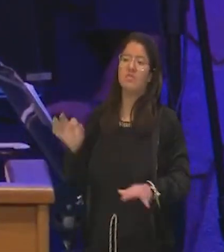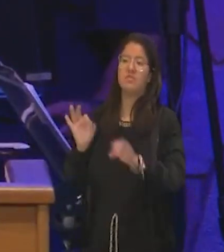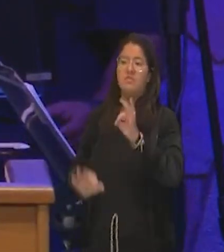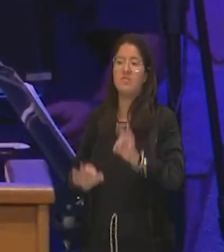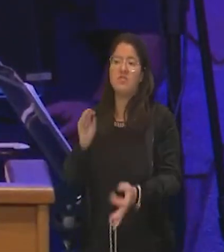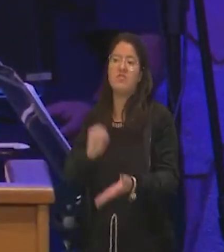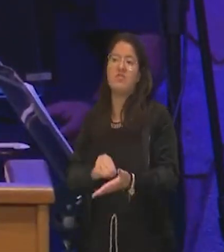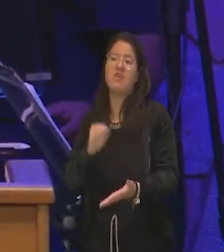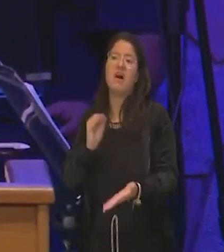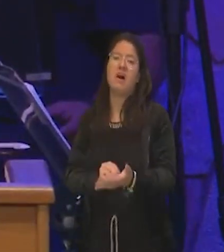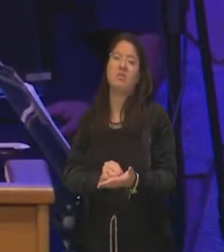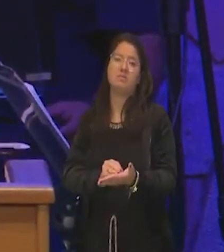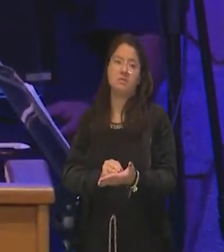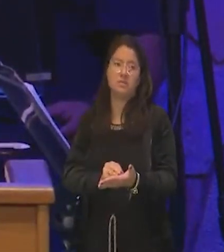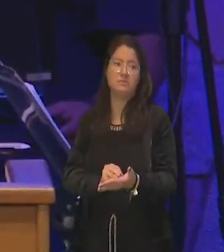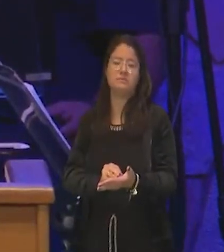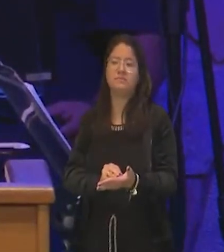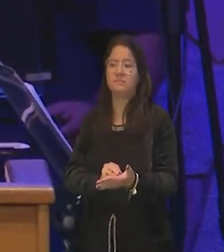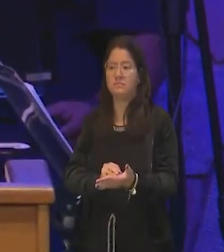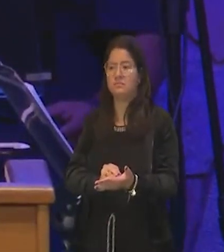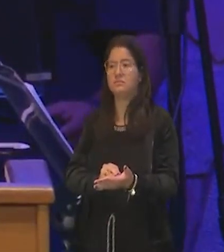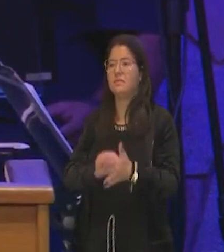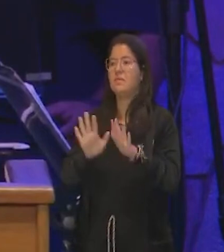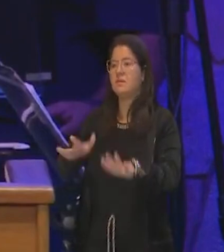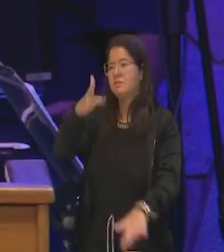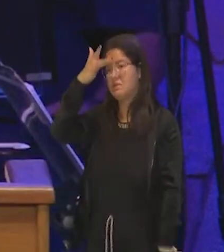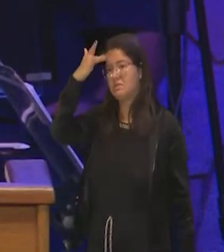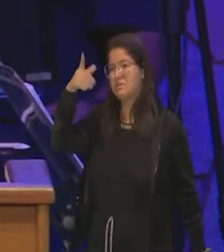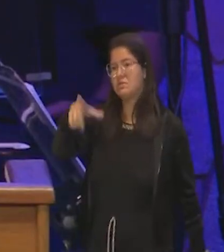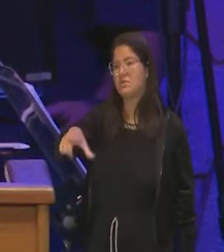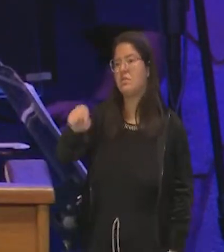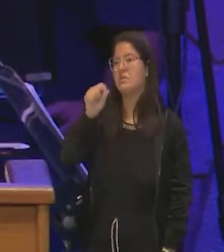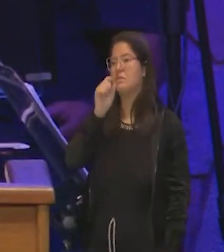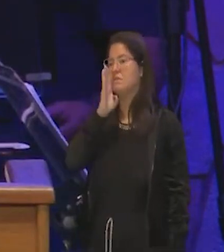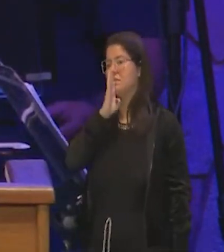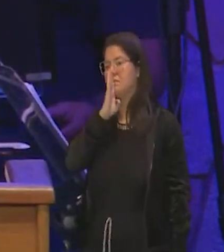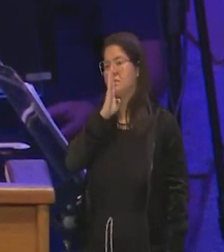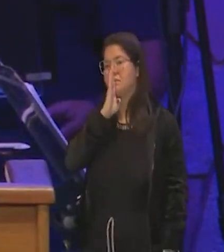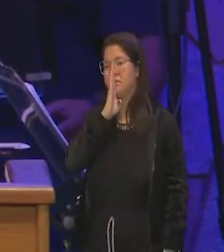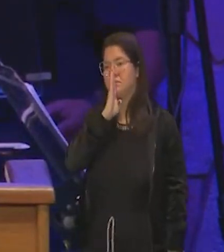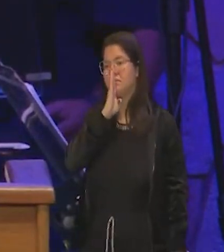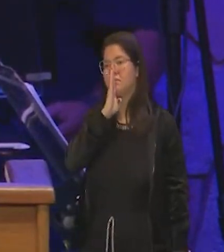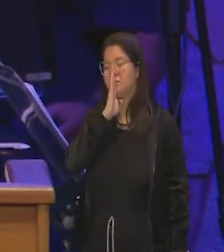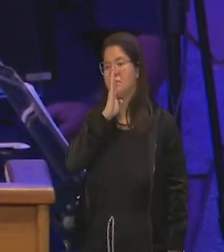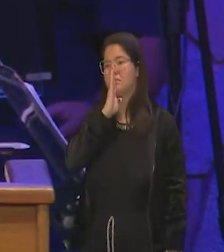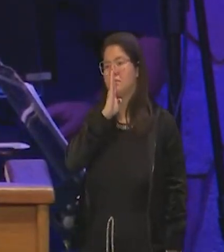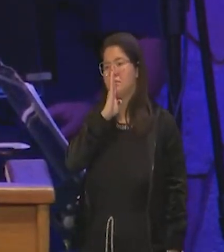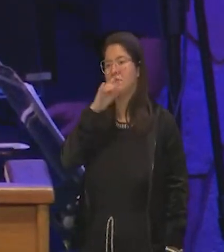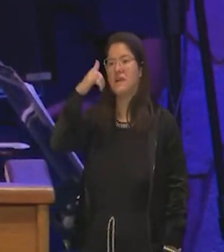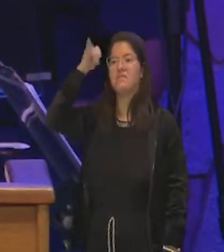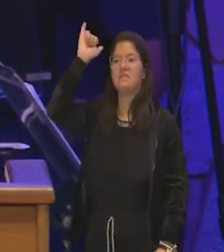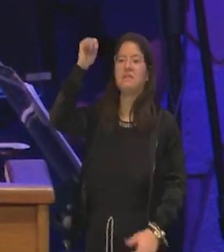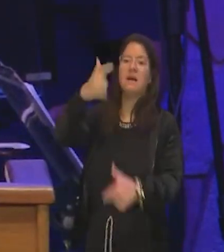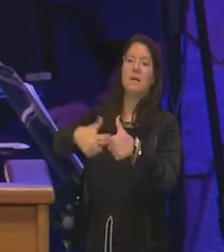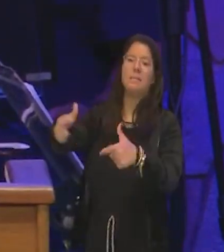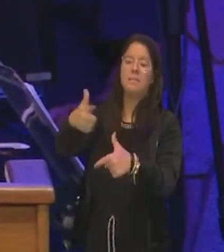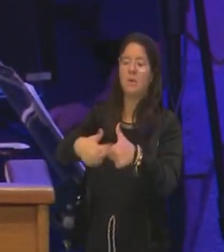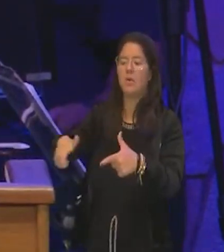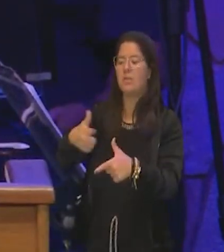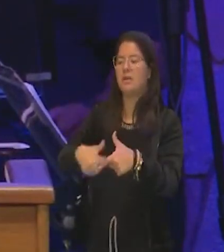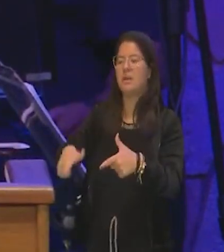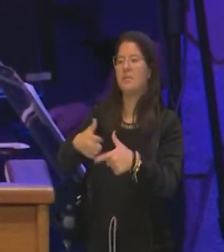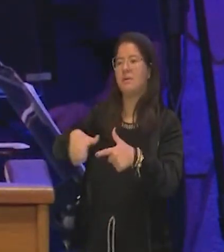injustiça, cede ao silêncio para evitar a discórdia, para evitar